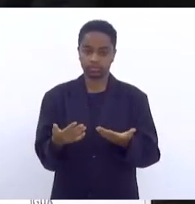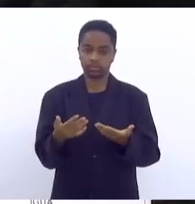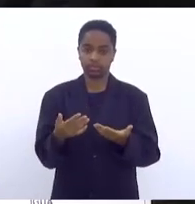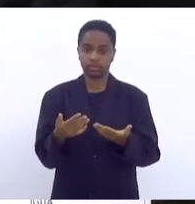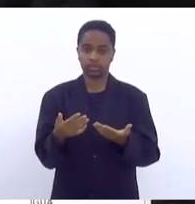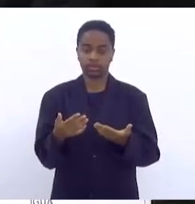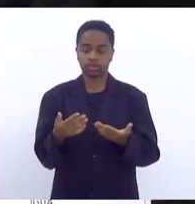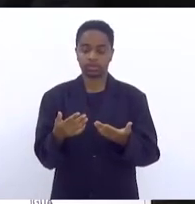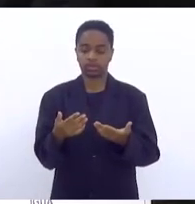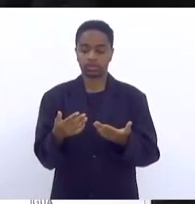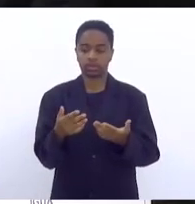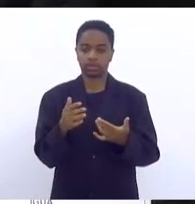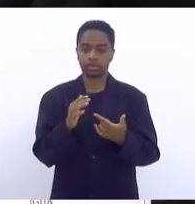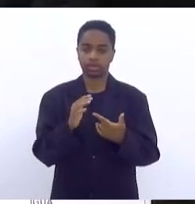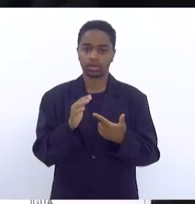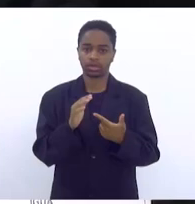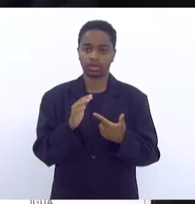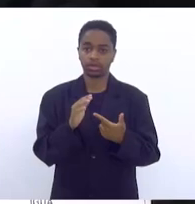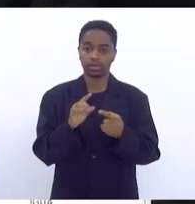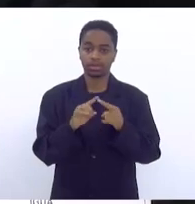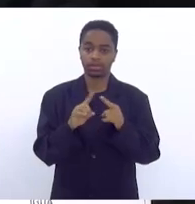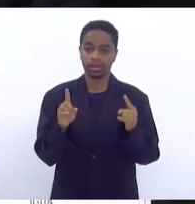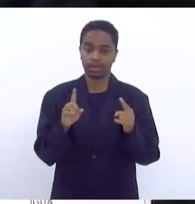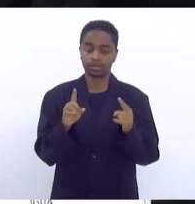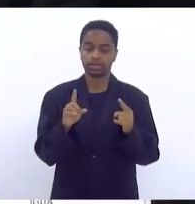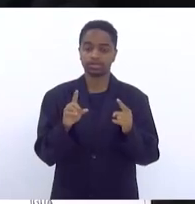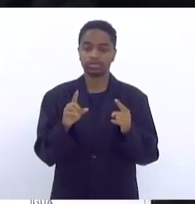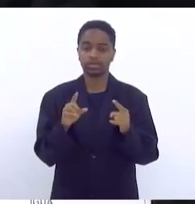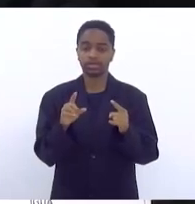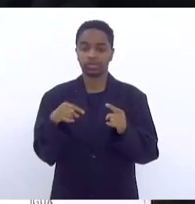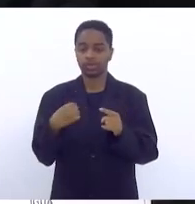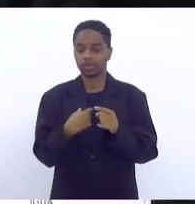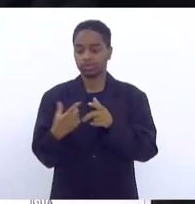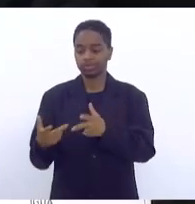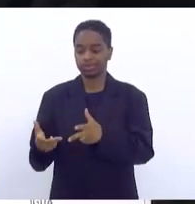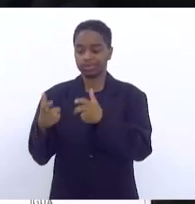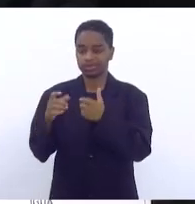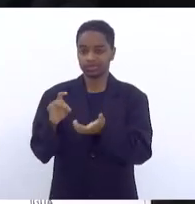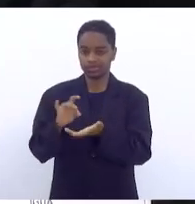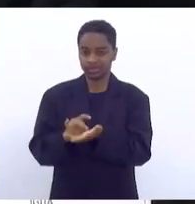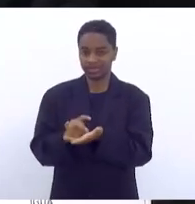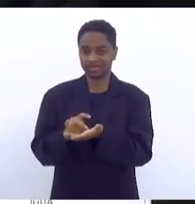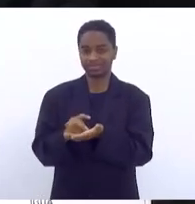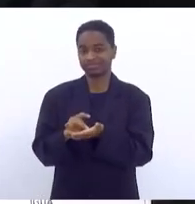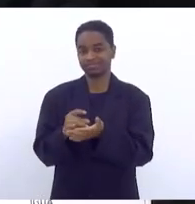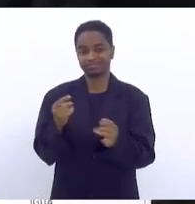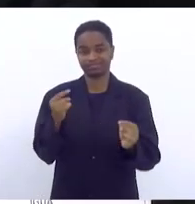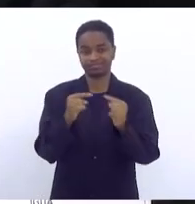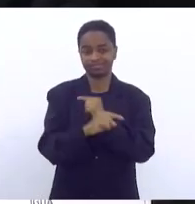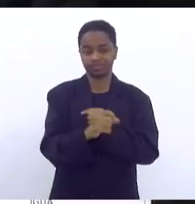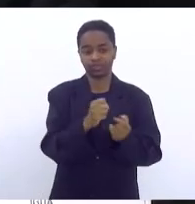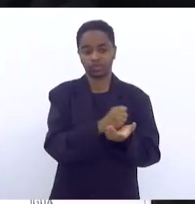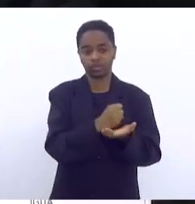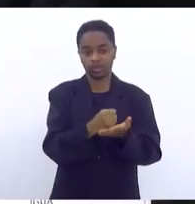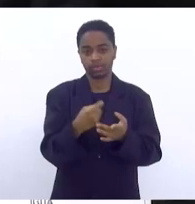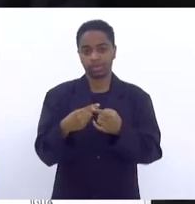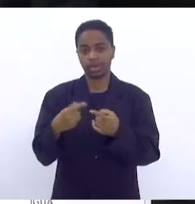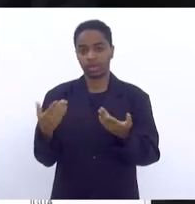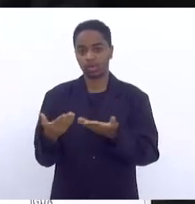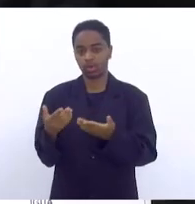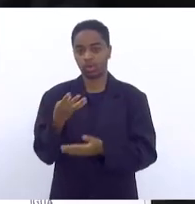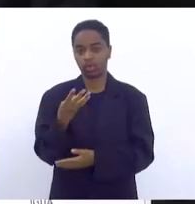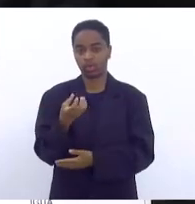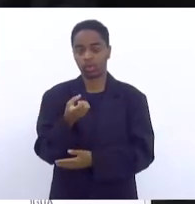tenha se deparado não é aquela lá prevista no contrato mas sim de quase 60% eh